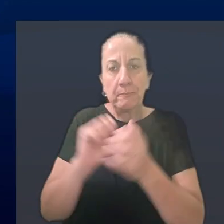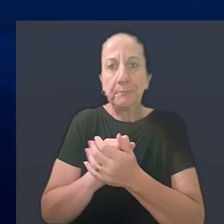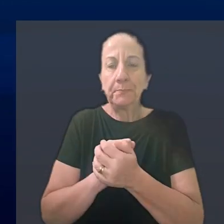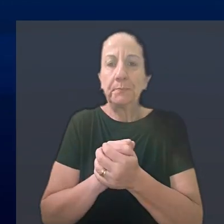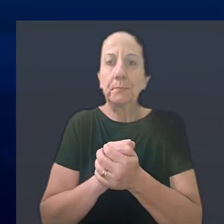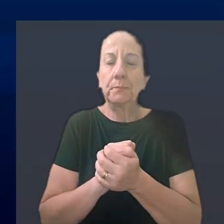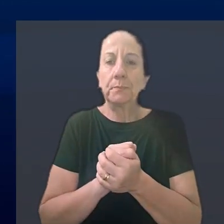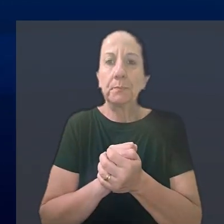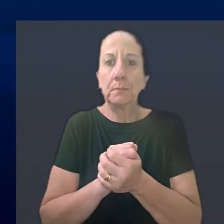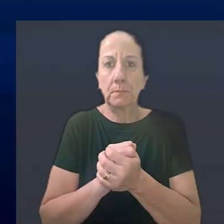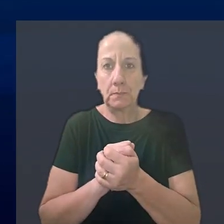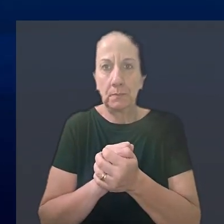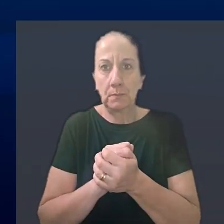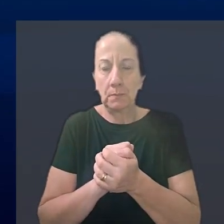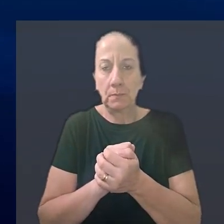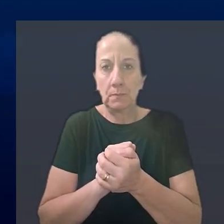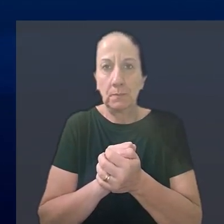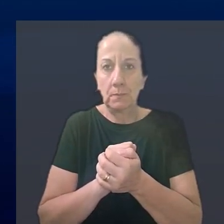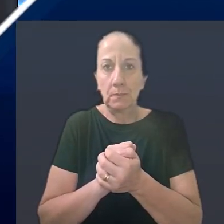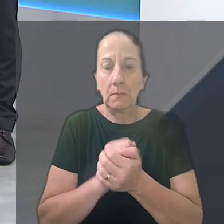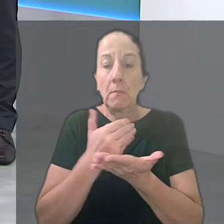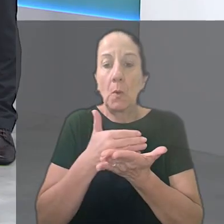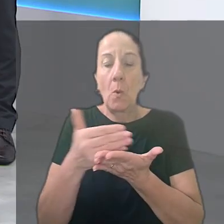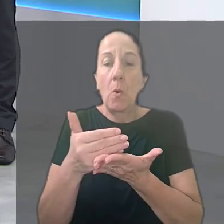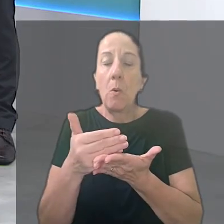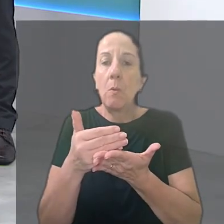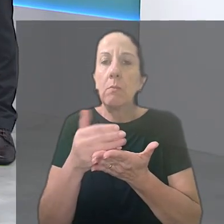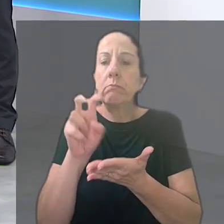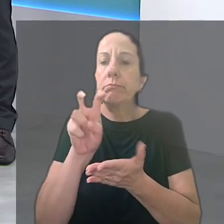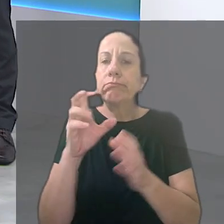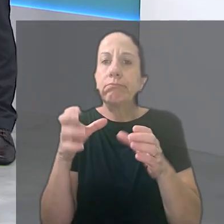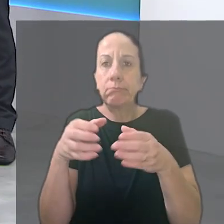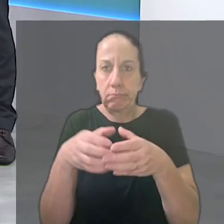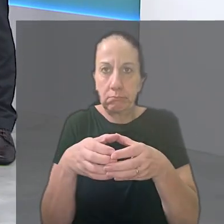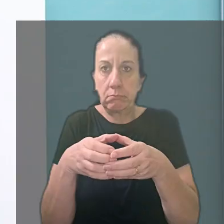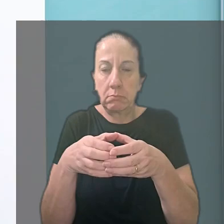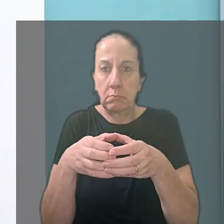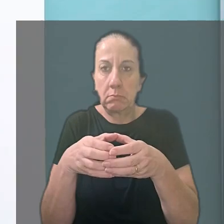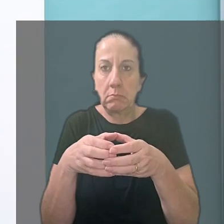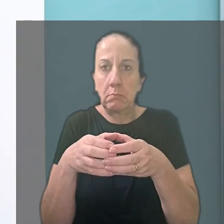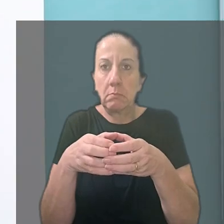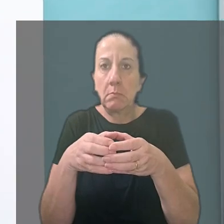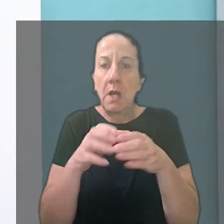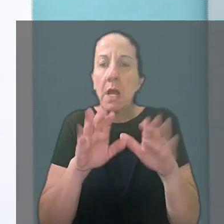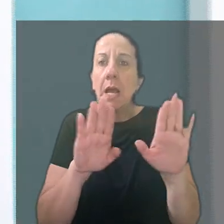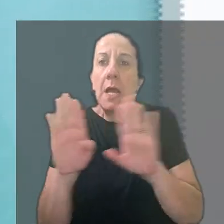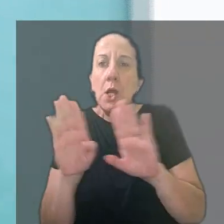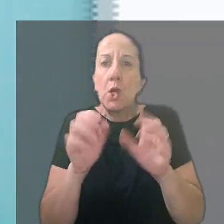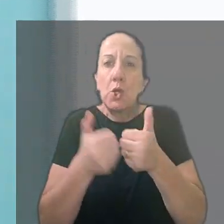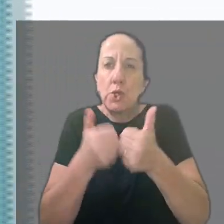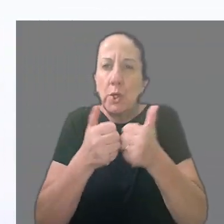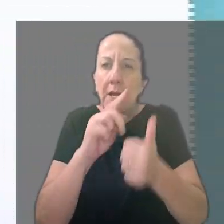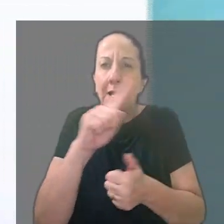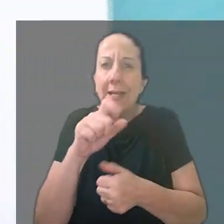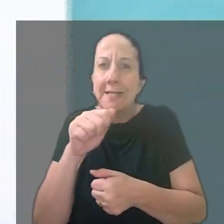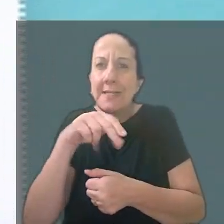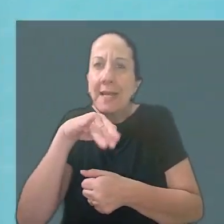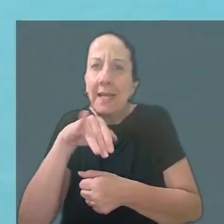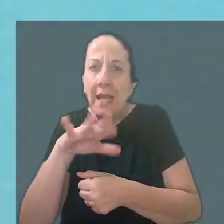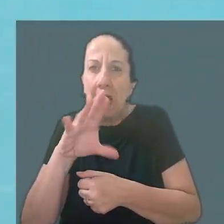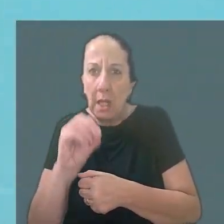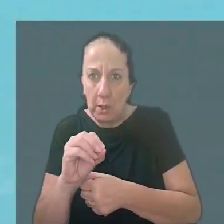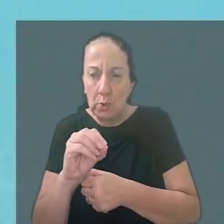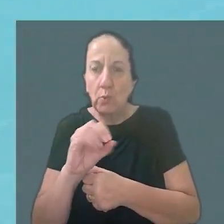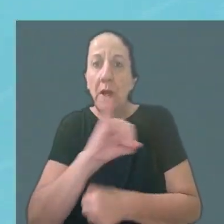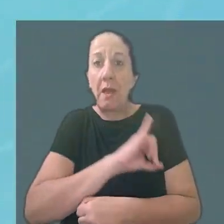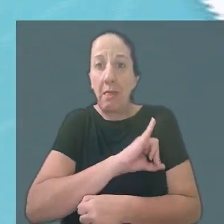Começamos pela 5ª turma. O zagueiro Dalton Moreira Neto, que atuou no Esporte